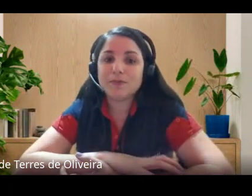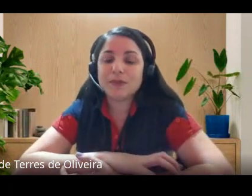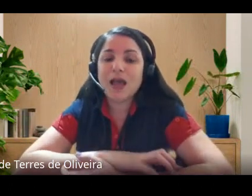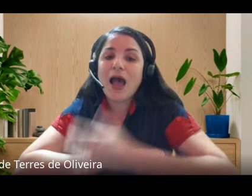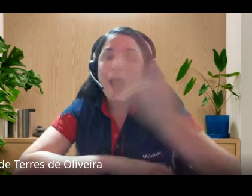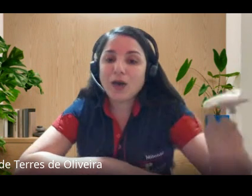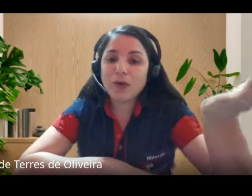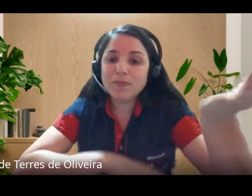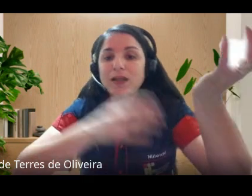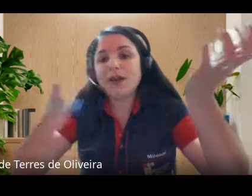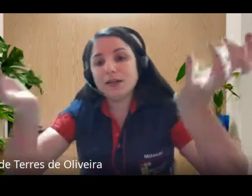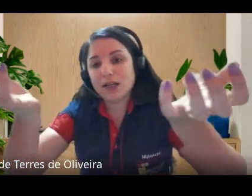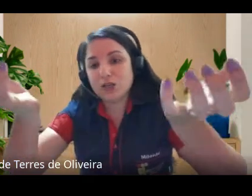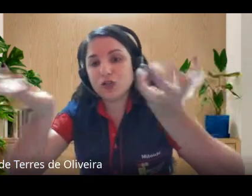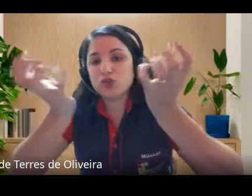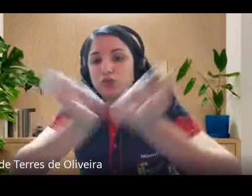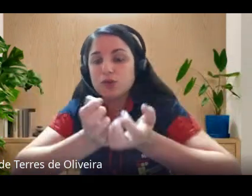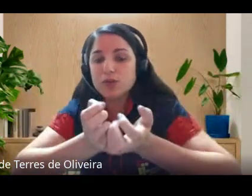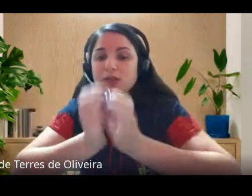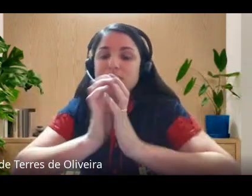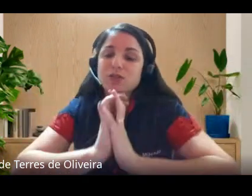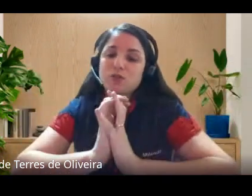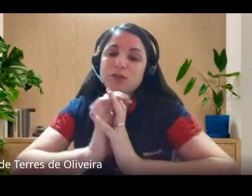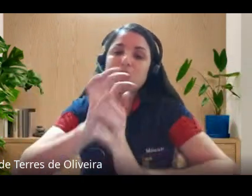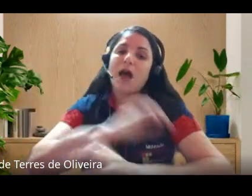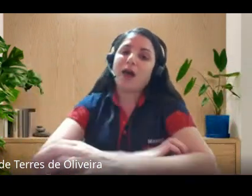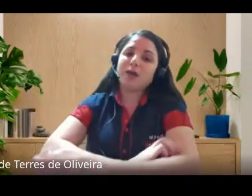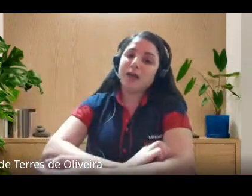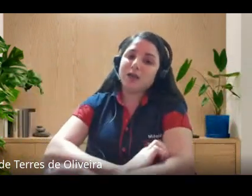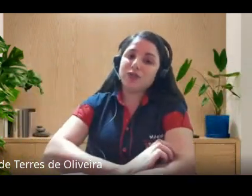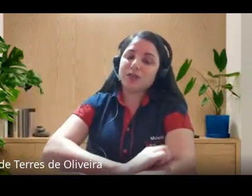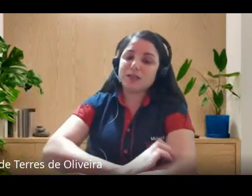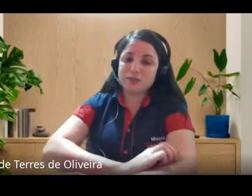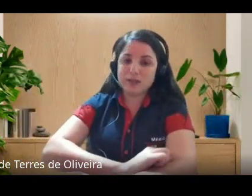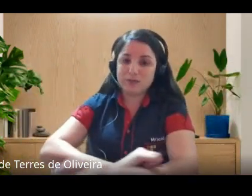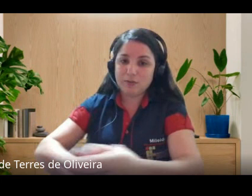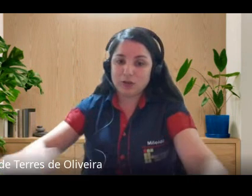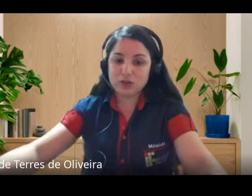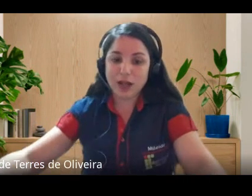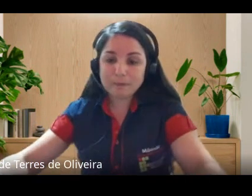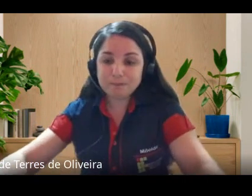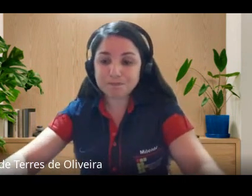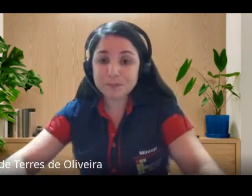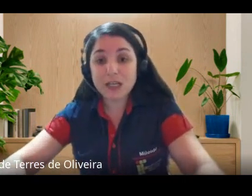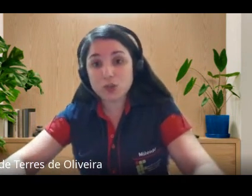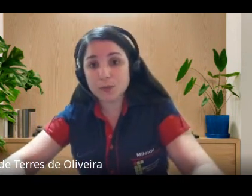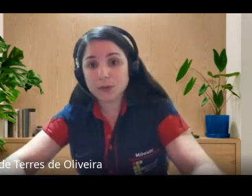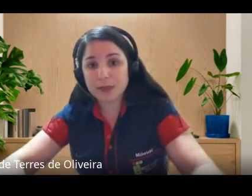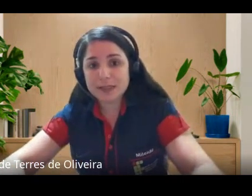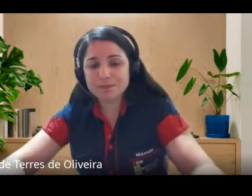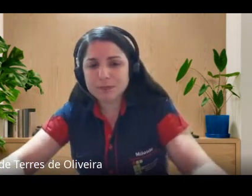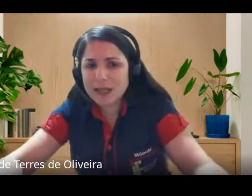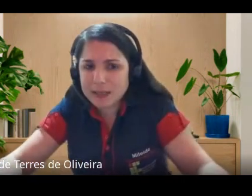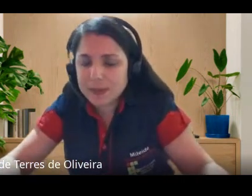palavra. Água e ardente. Juntou as duas, água ardente. E assim sucessivamente, tá? Isso para o